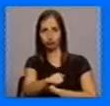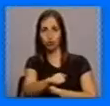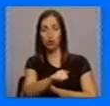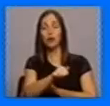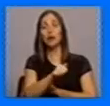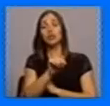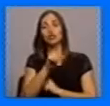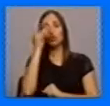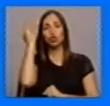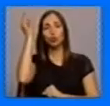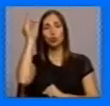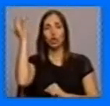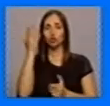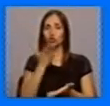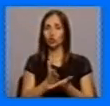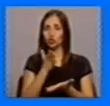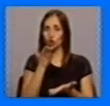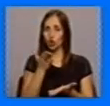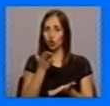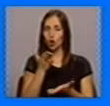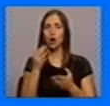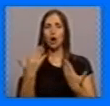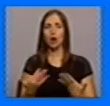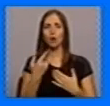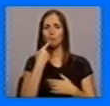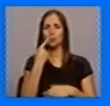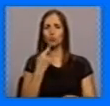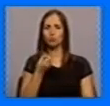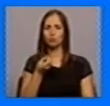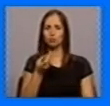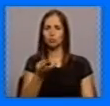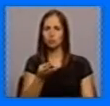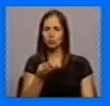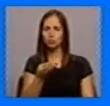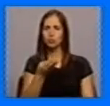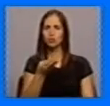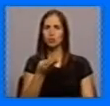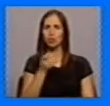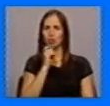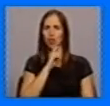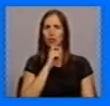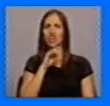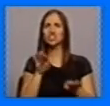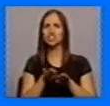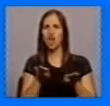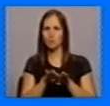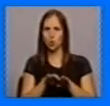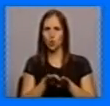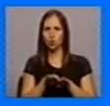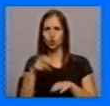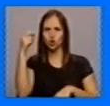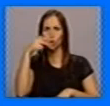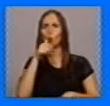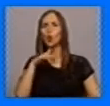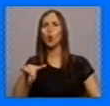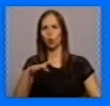teoria e hoje pergunta-se cada vez mais: há a haver um gêmeo, onde é que ele andará? E de onde é